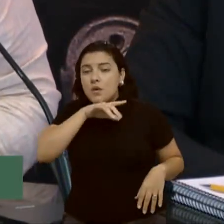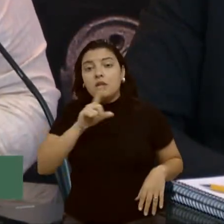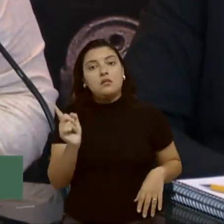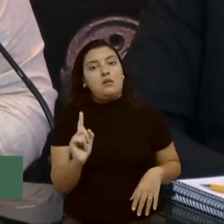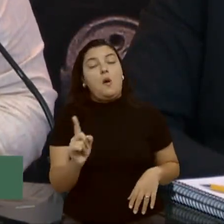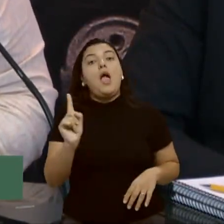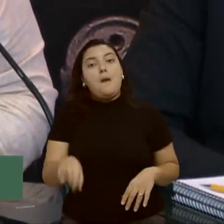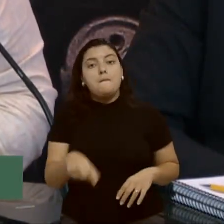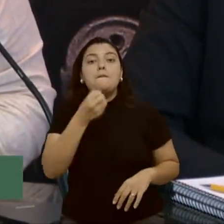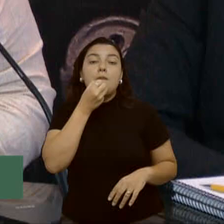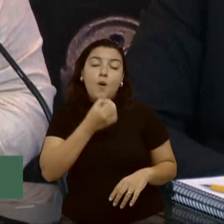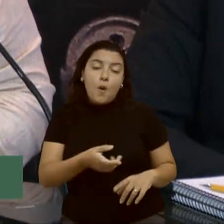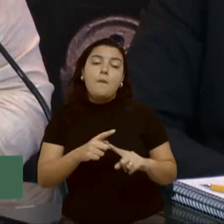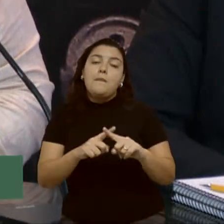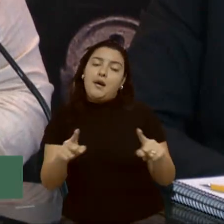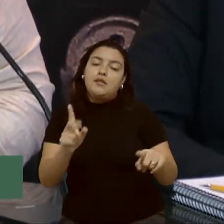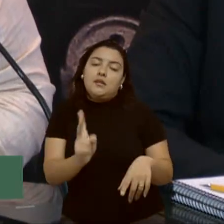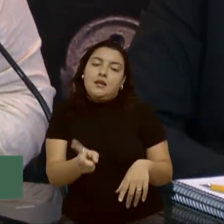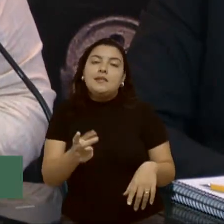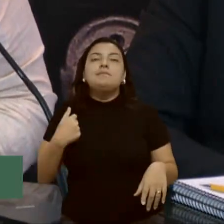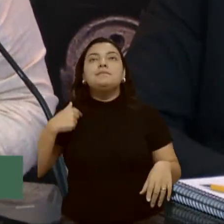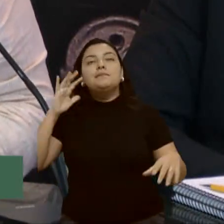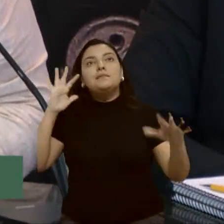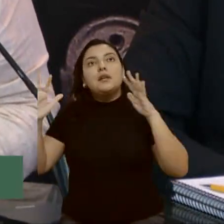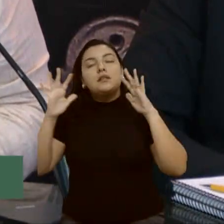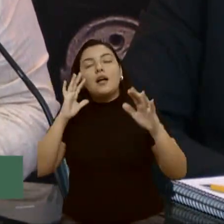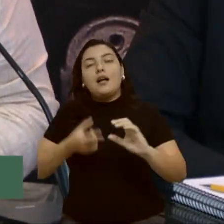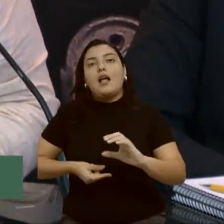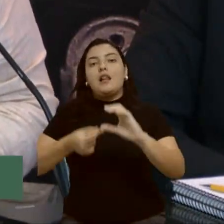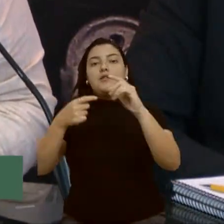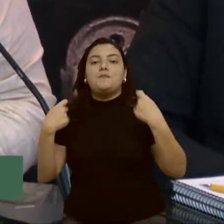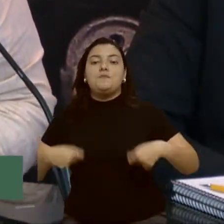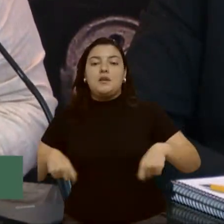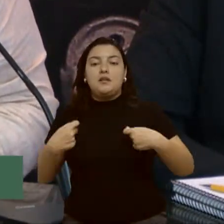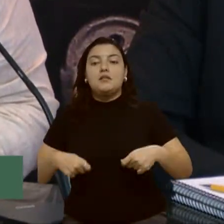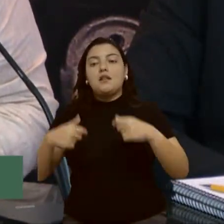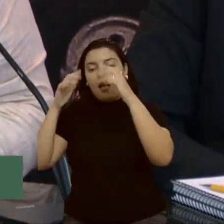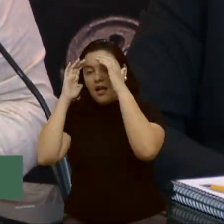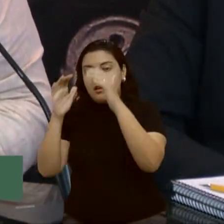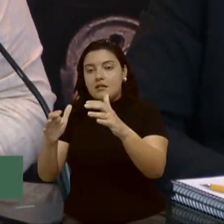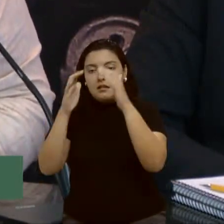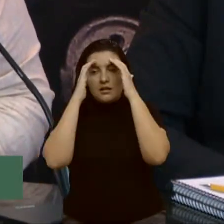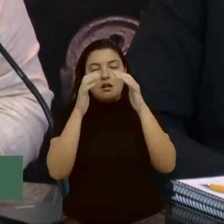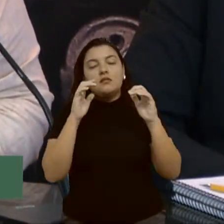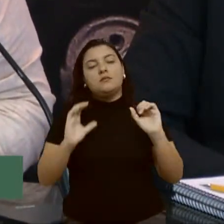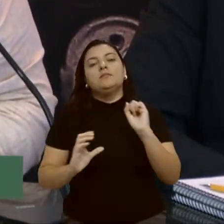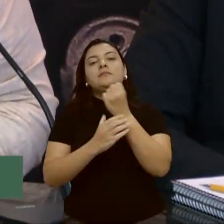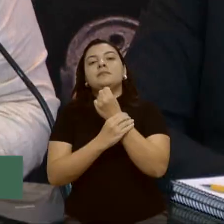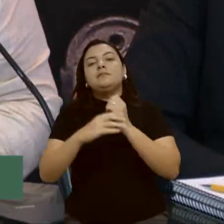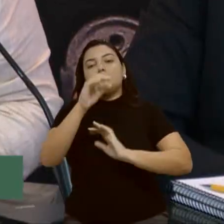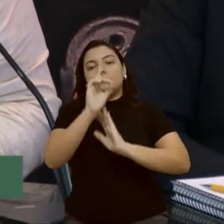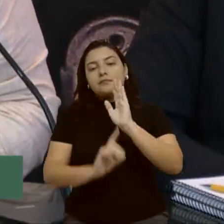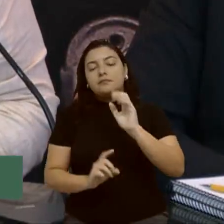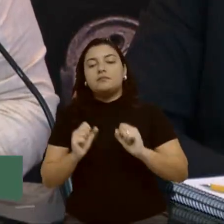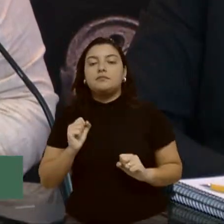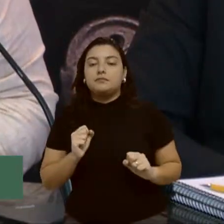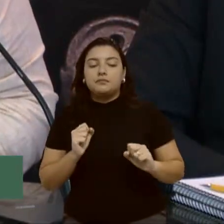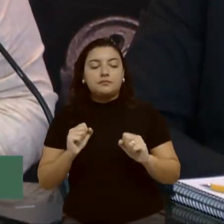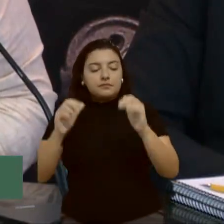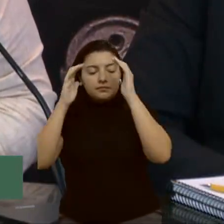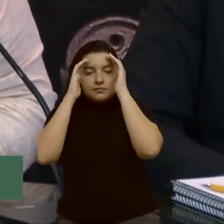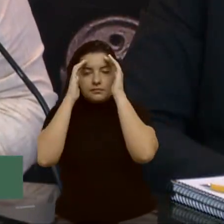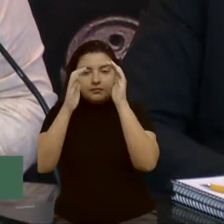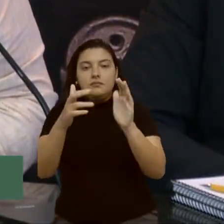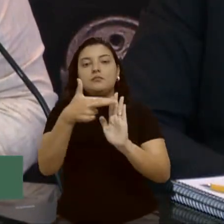boa. Mas, claro, a gente sempre tem que pensar que o consumidor ele precisa ser respeitado, ser garantido os seus direitos. E o respeito